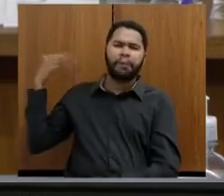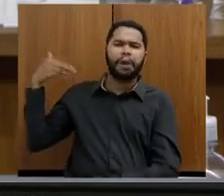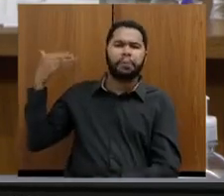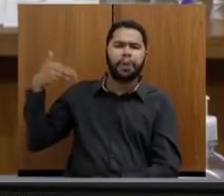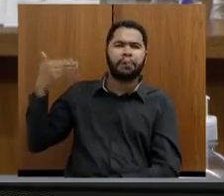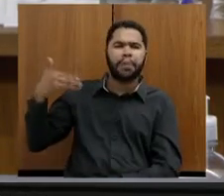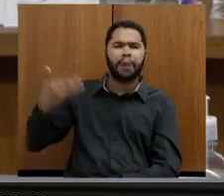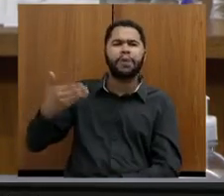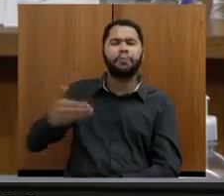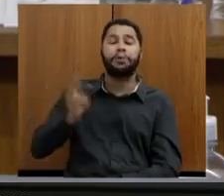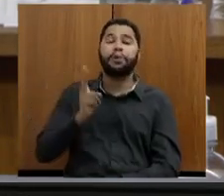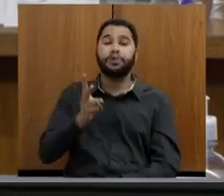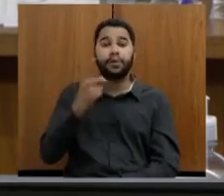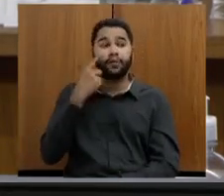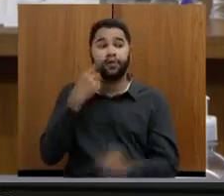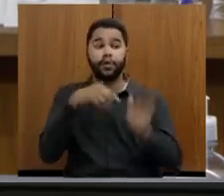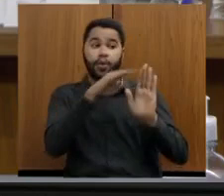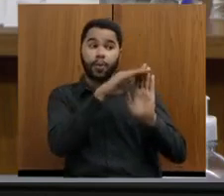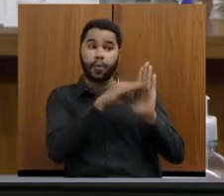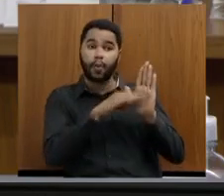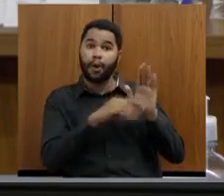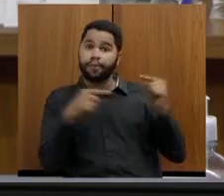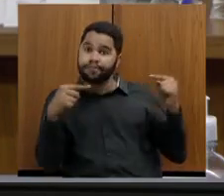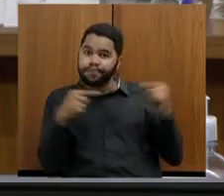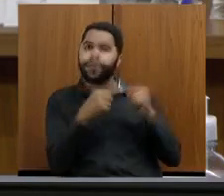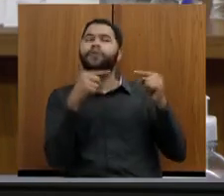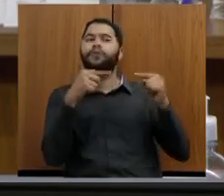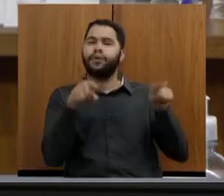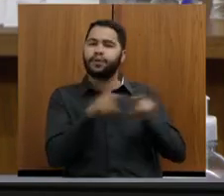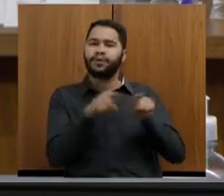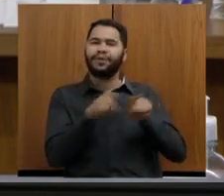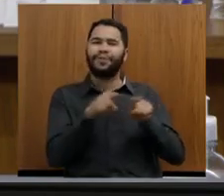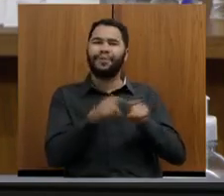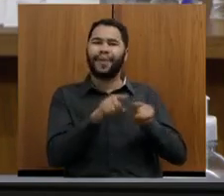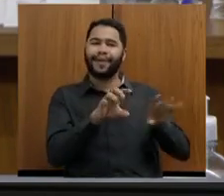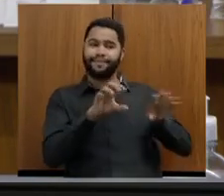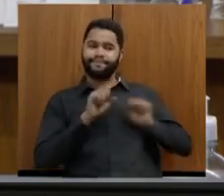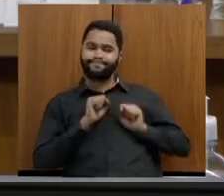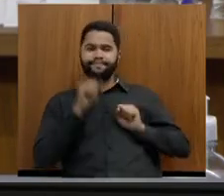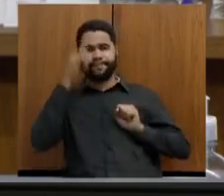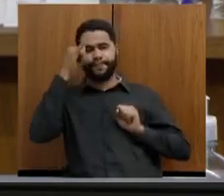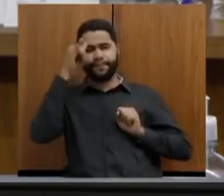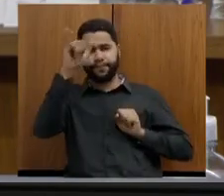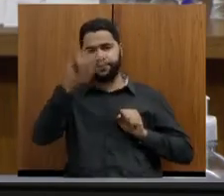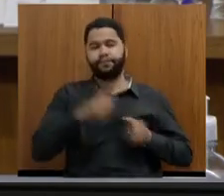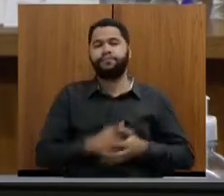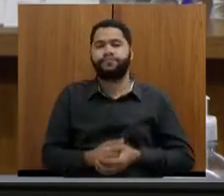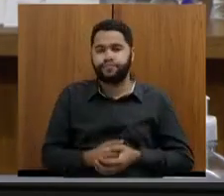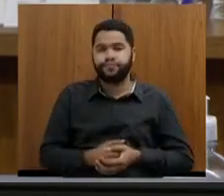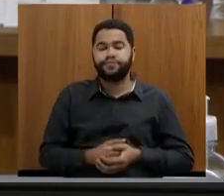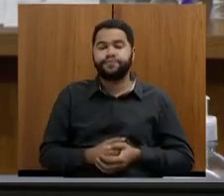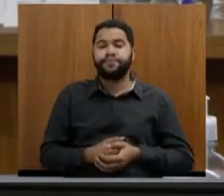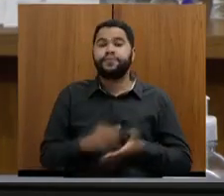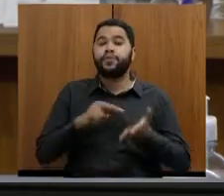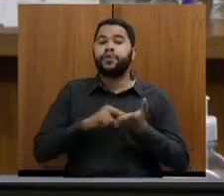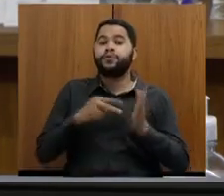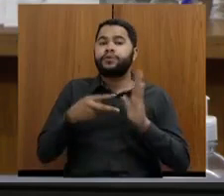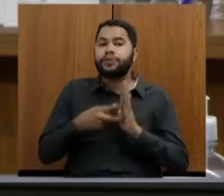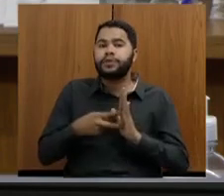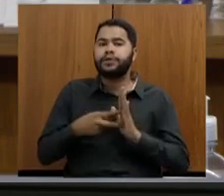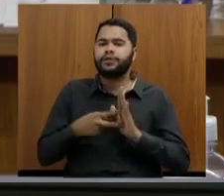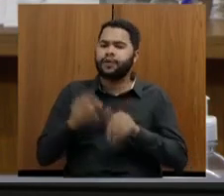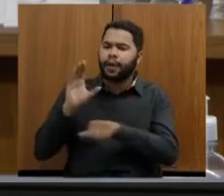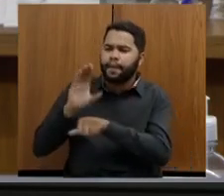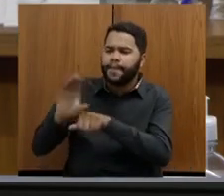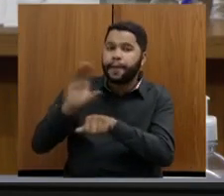sempre observando Protocolos de segurança e evitando contaminação dos nossos bombeiros Ou seja a